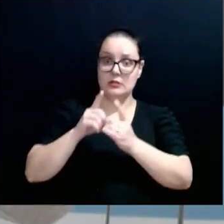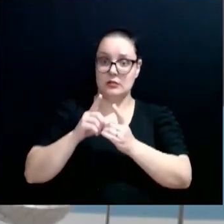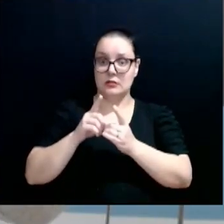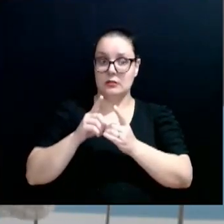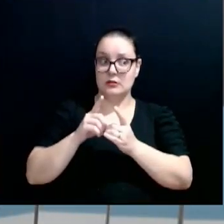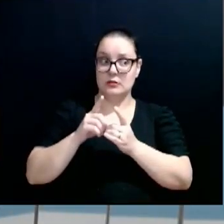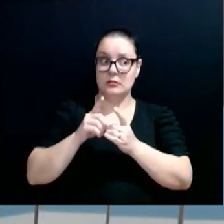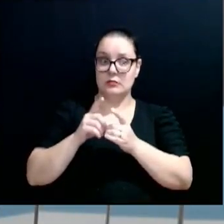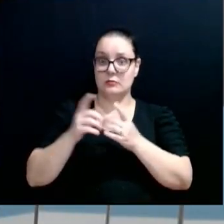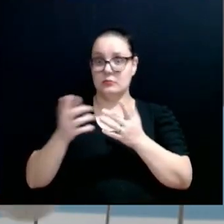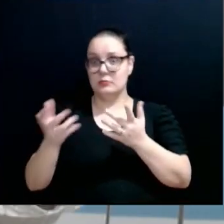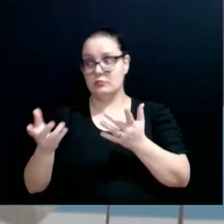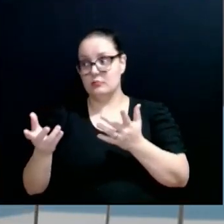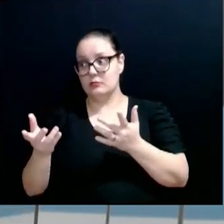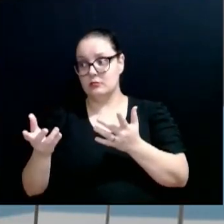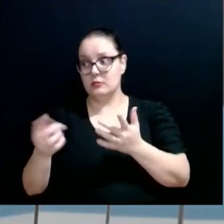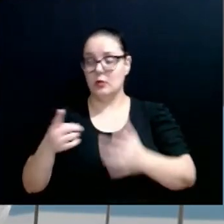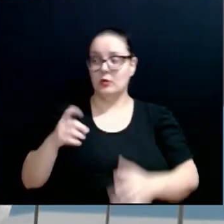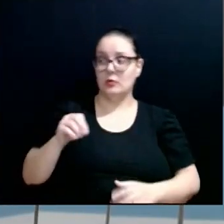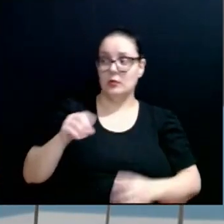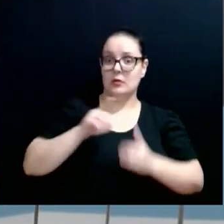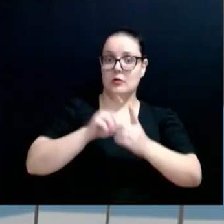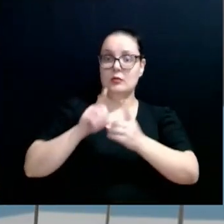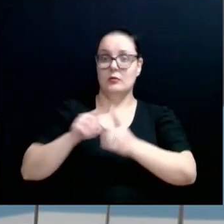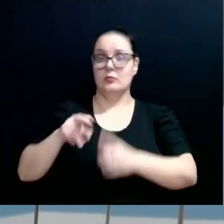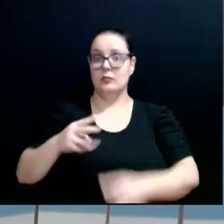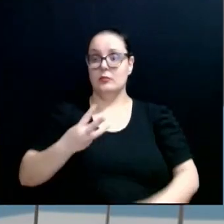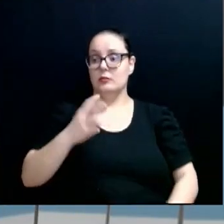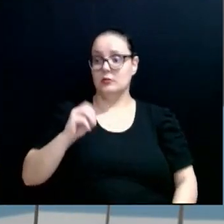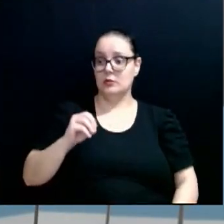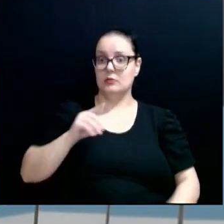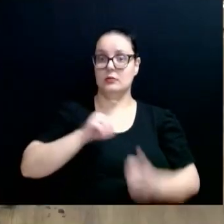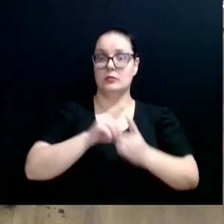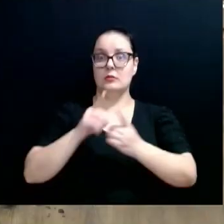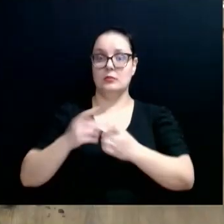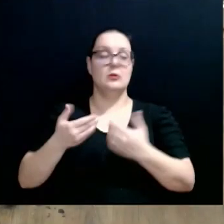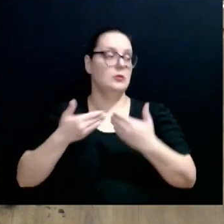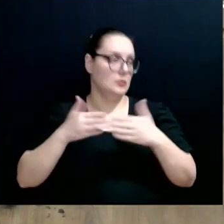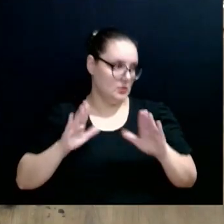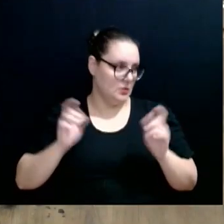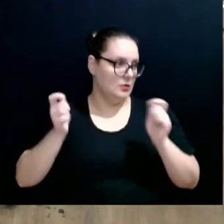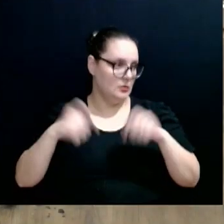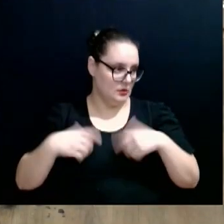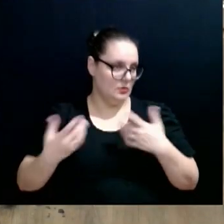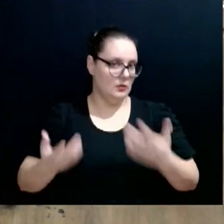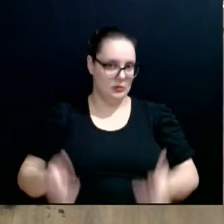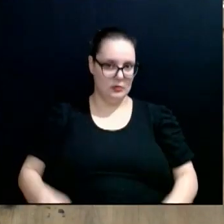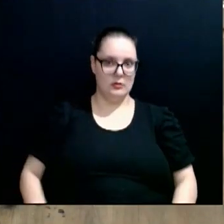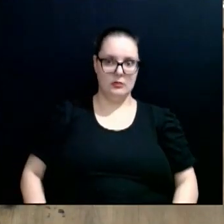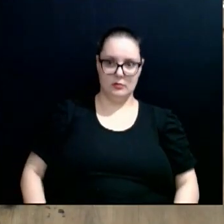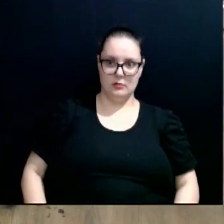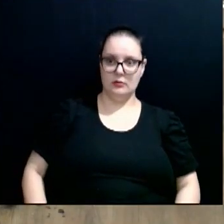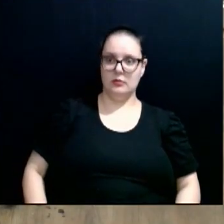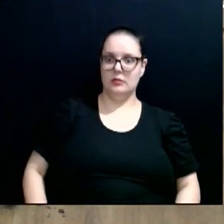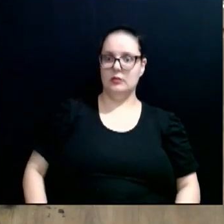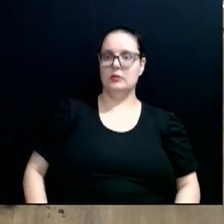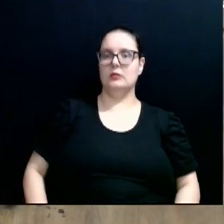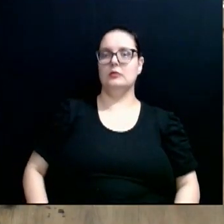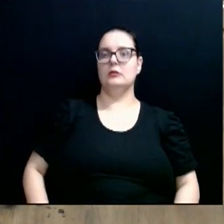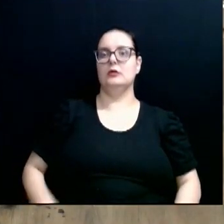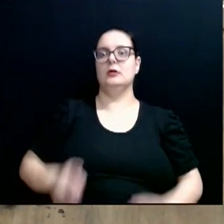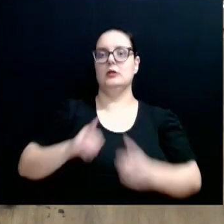Ou 10 vão atender, ou 30 vai atender isso. Fica aberta essa possibilidade. Ou 20 vai atender a pessoa com deficiência visual.